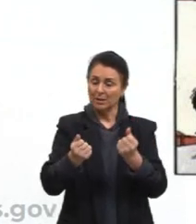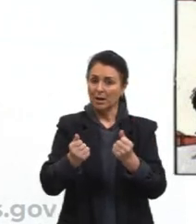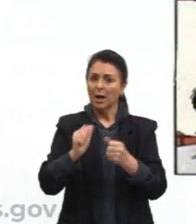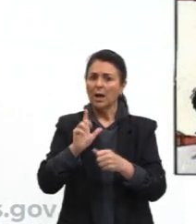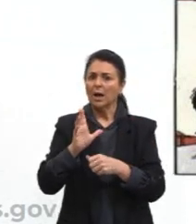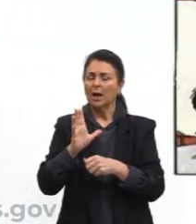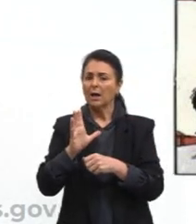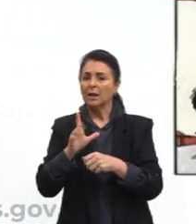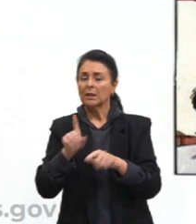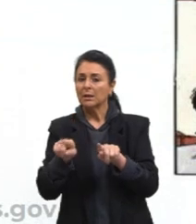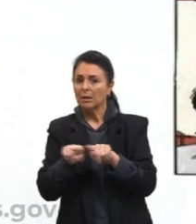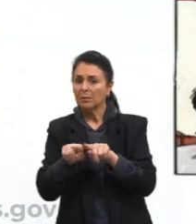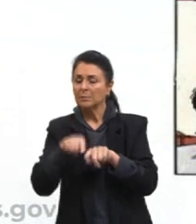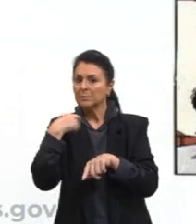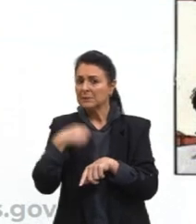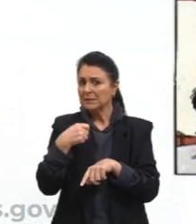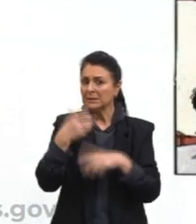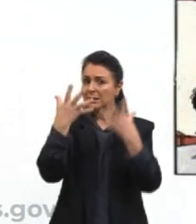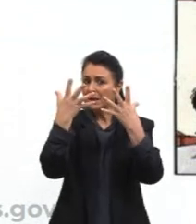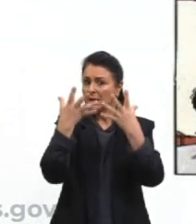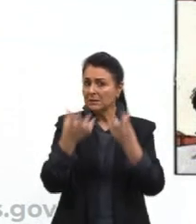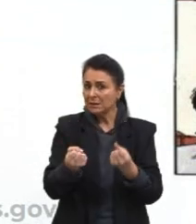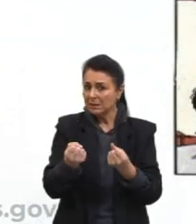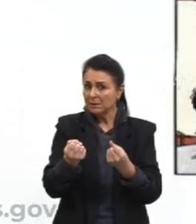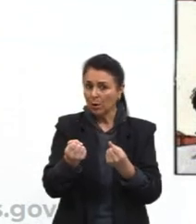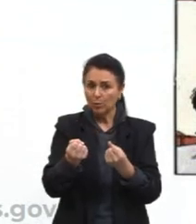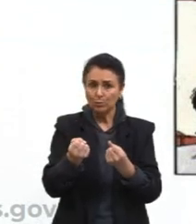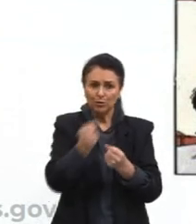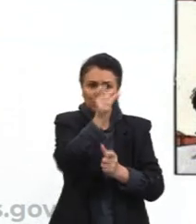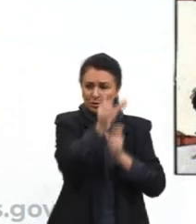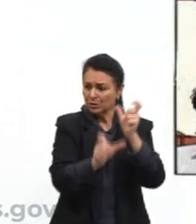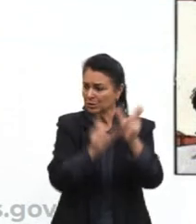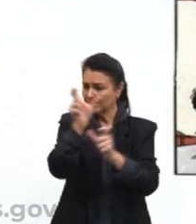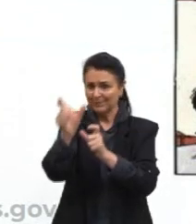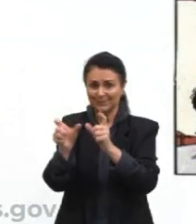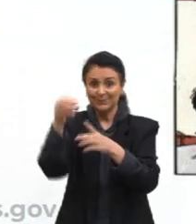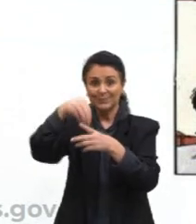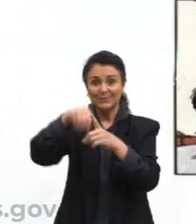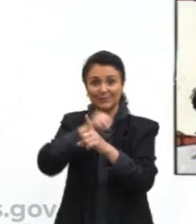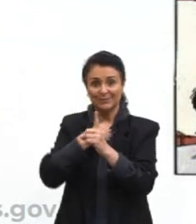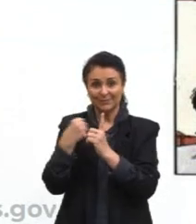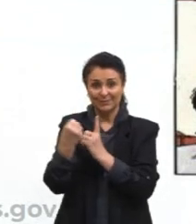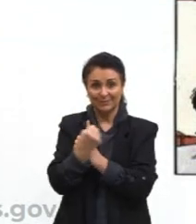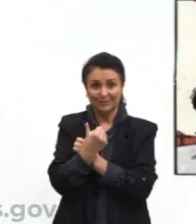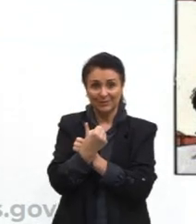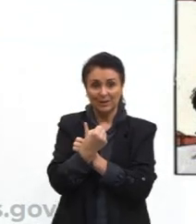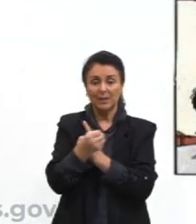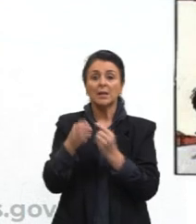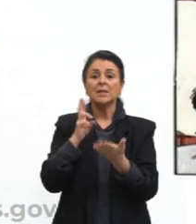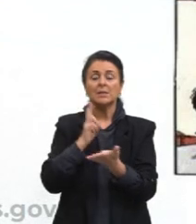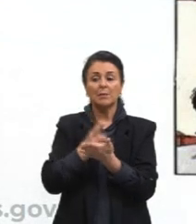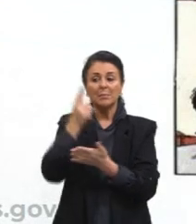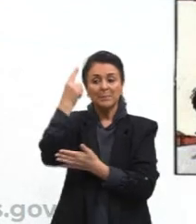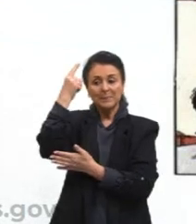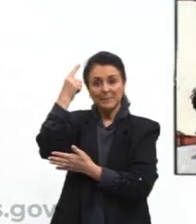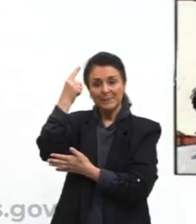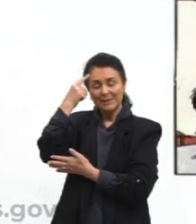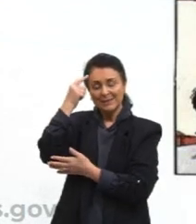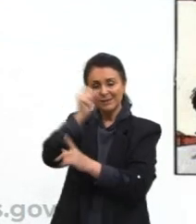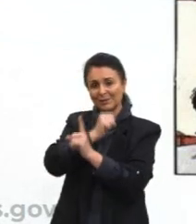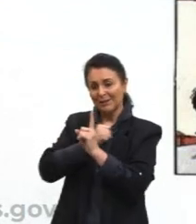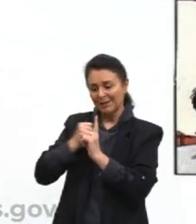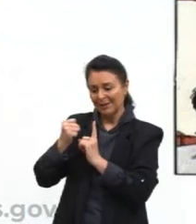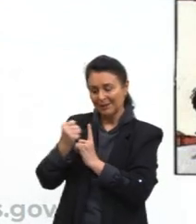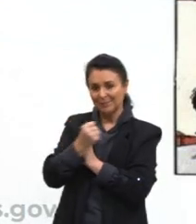levam muito muito em conta a aceitação dos demais Sempre levando em conta a questão da sociedade né